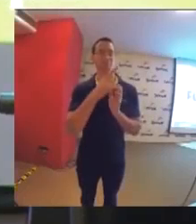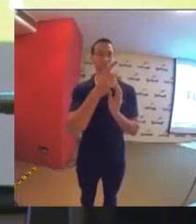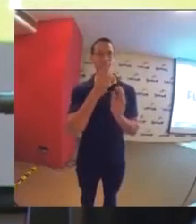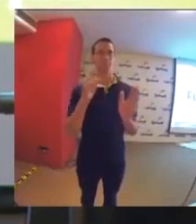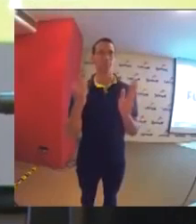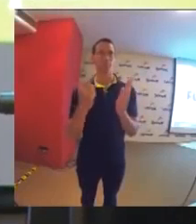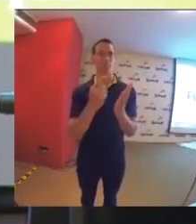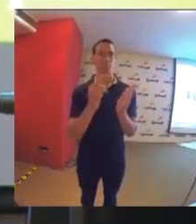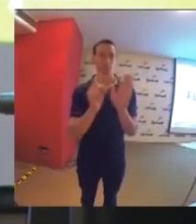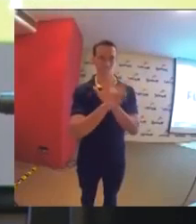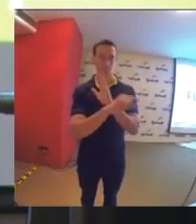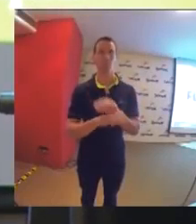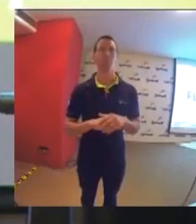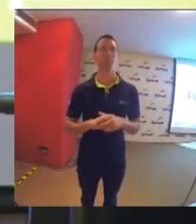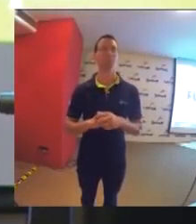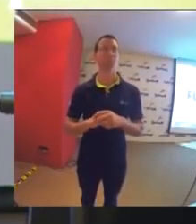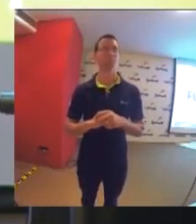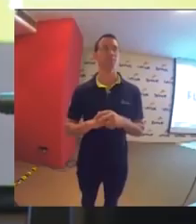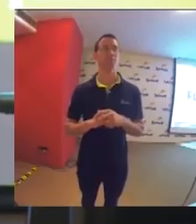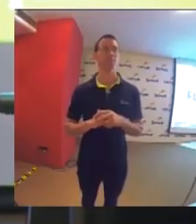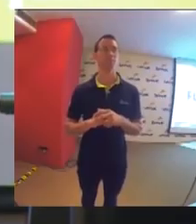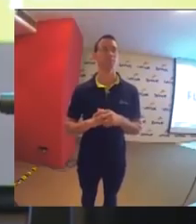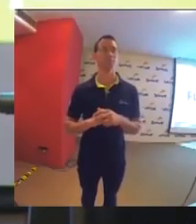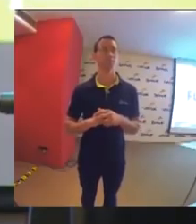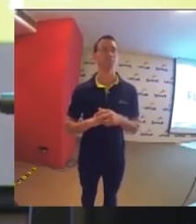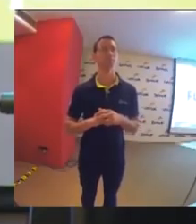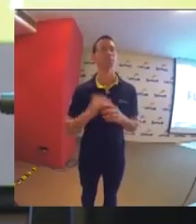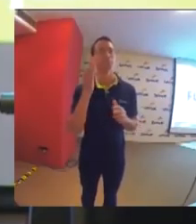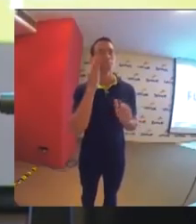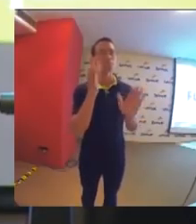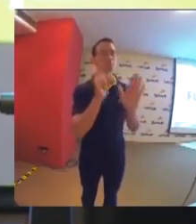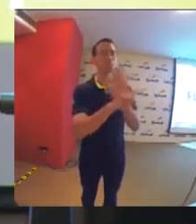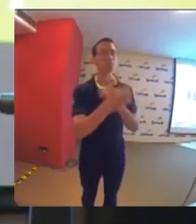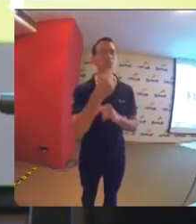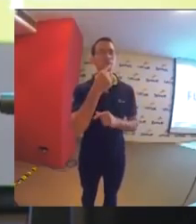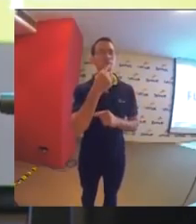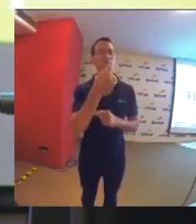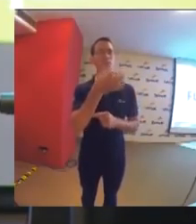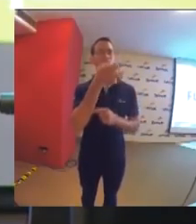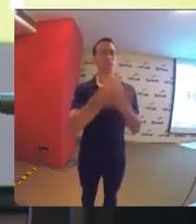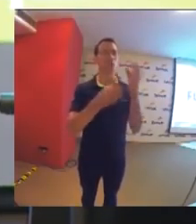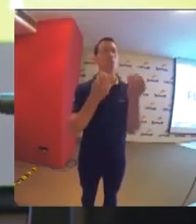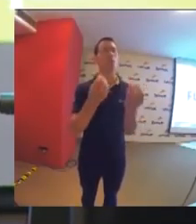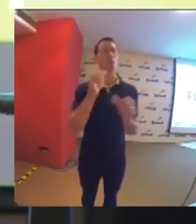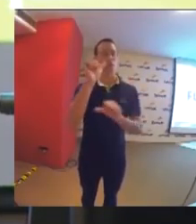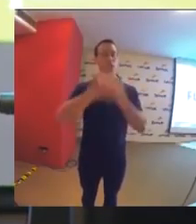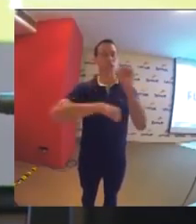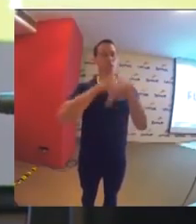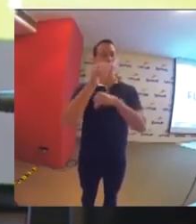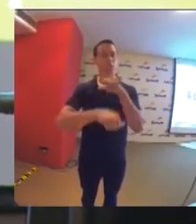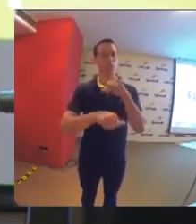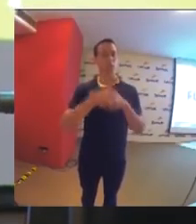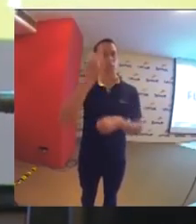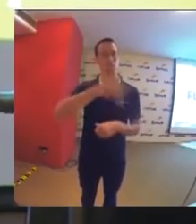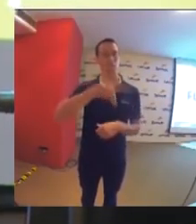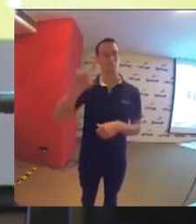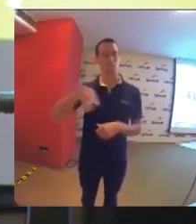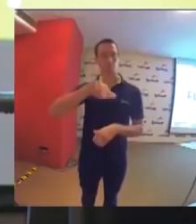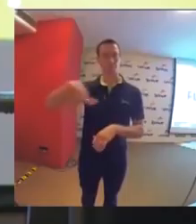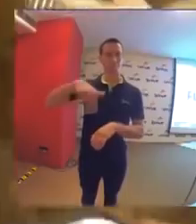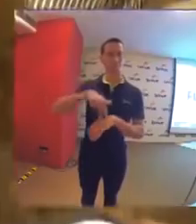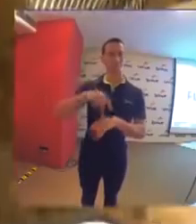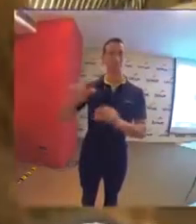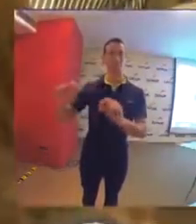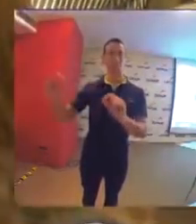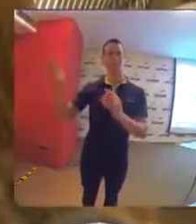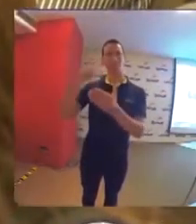Olá, professor. Gostaria que o senhor comentasse como se dá essa transformação do papel do professor na frente da sala de aula para a construção dos